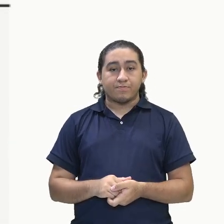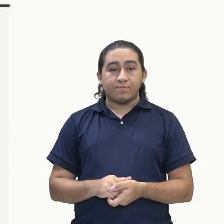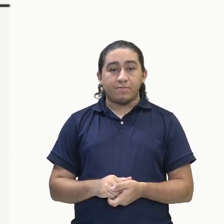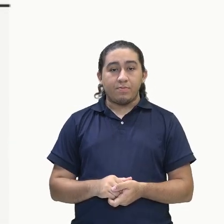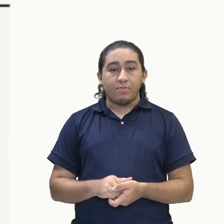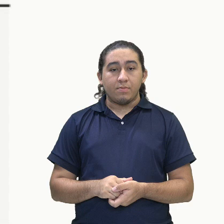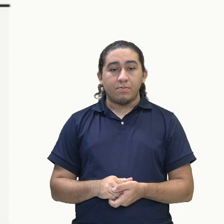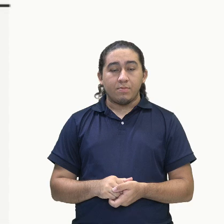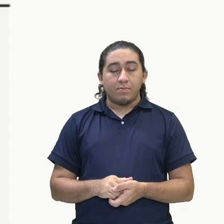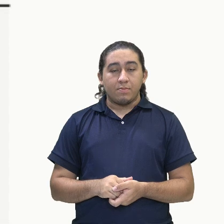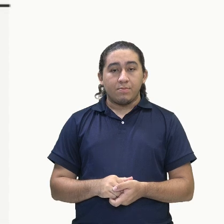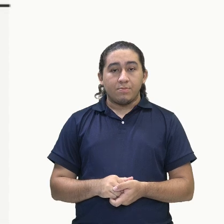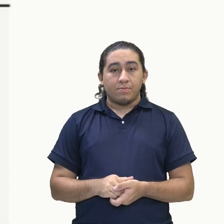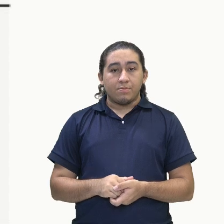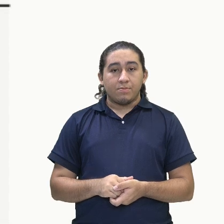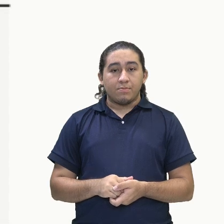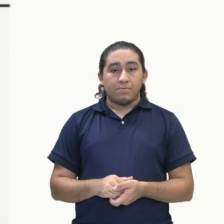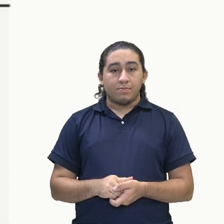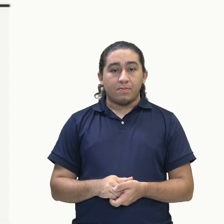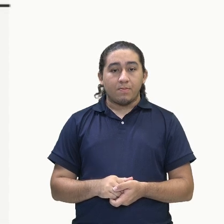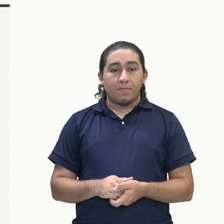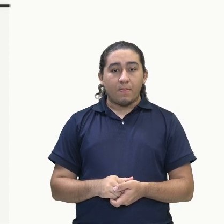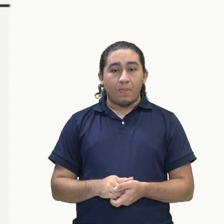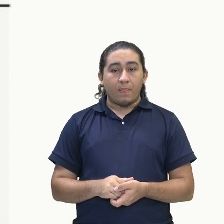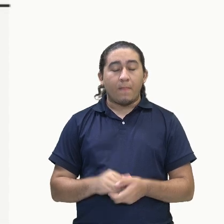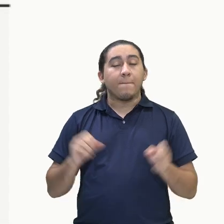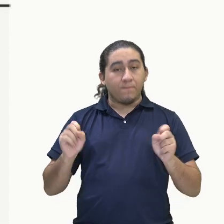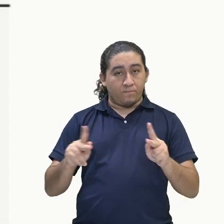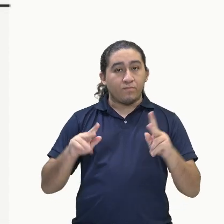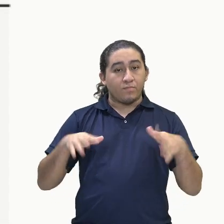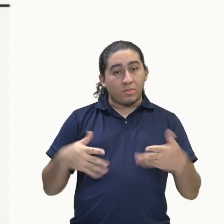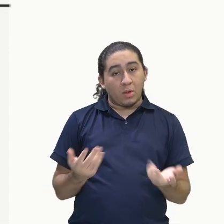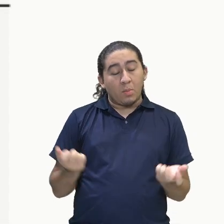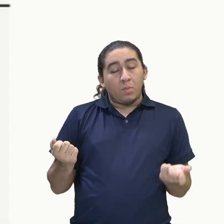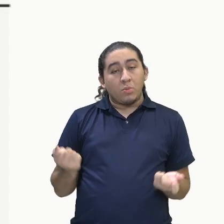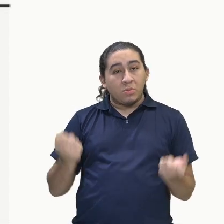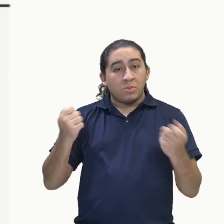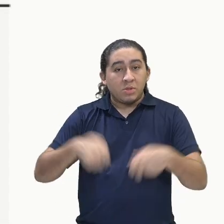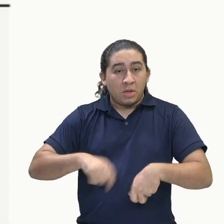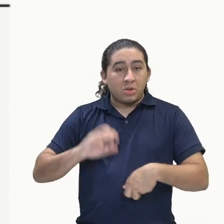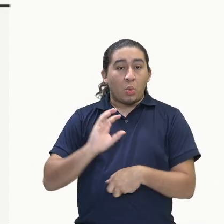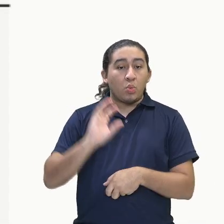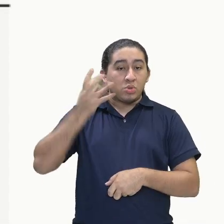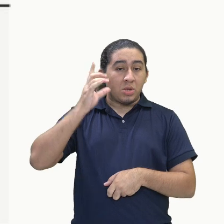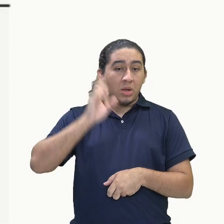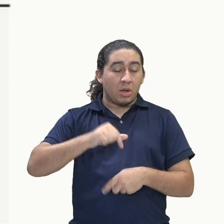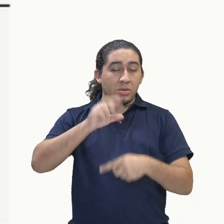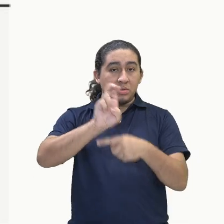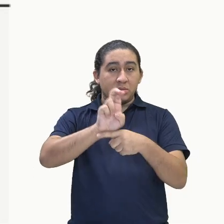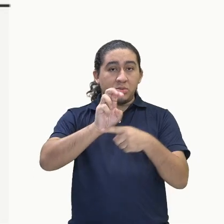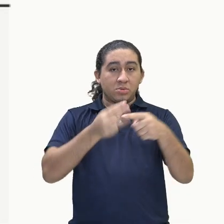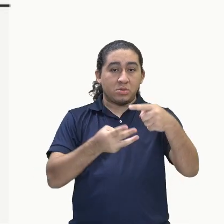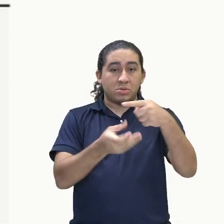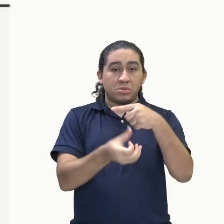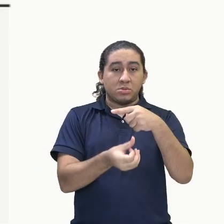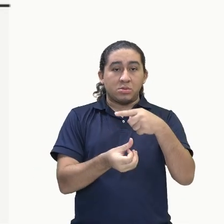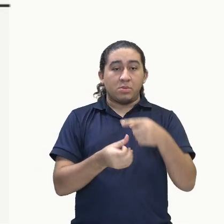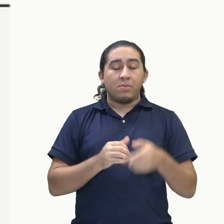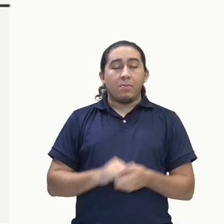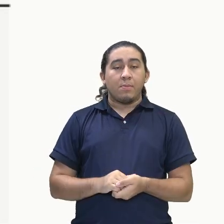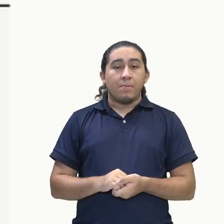5. E o total? 36. Então, a probabilidade disso ocorrer é exatamente 5